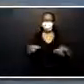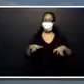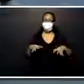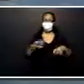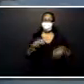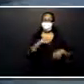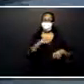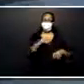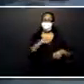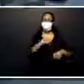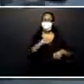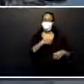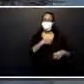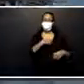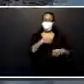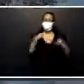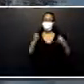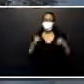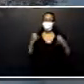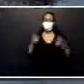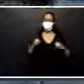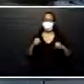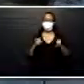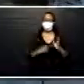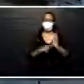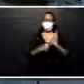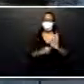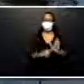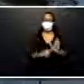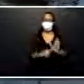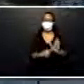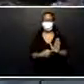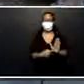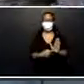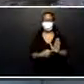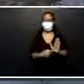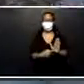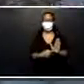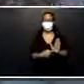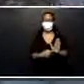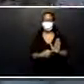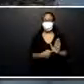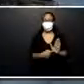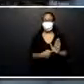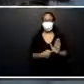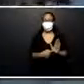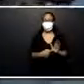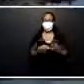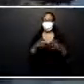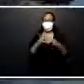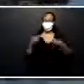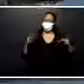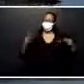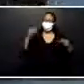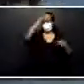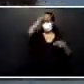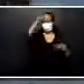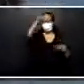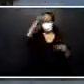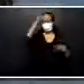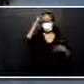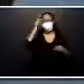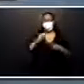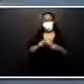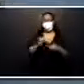a necessidade de apresentar esses fatos e atos humanos e dar a opinião